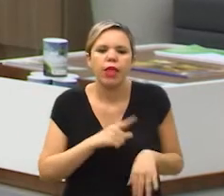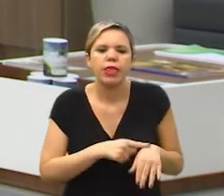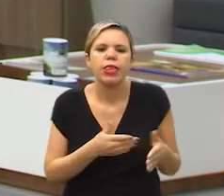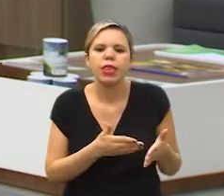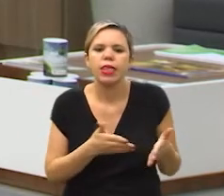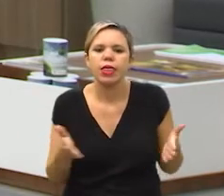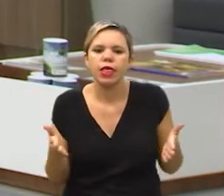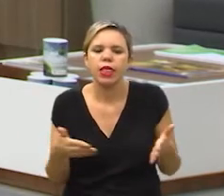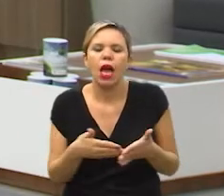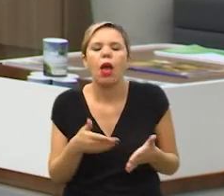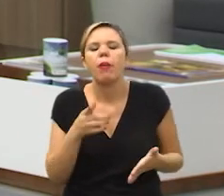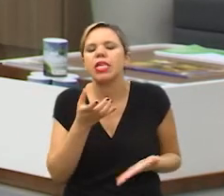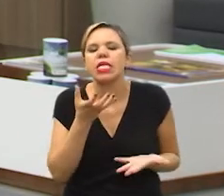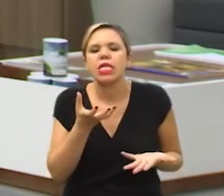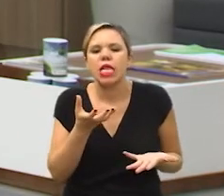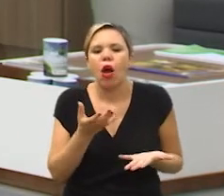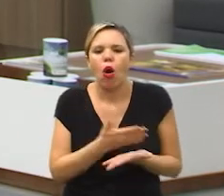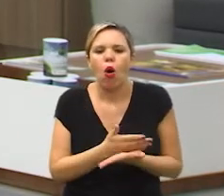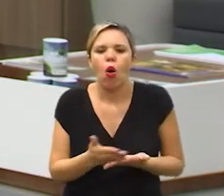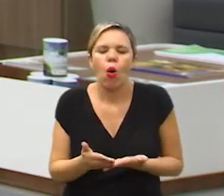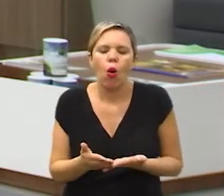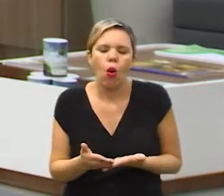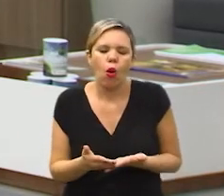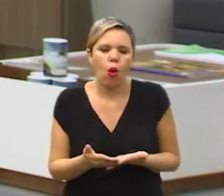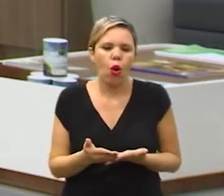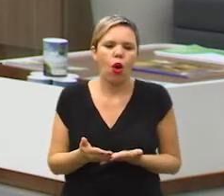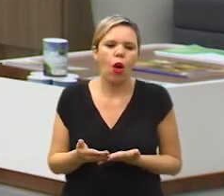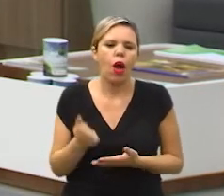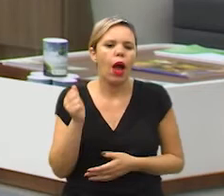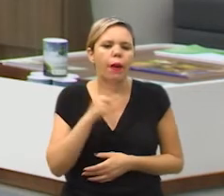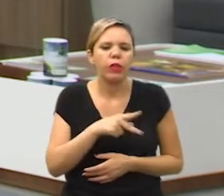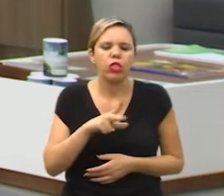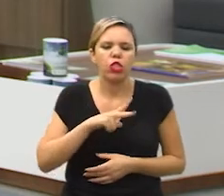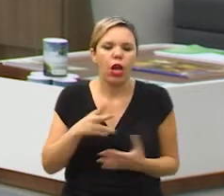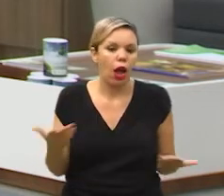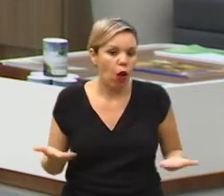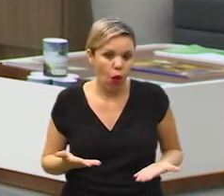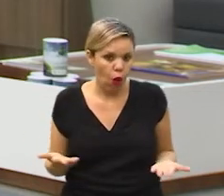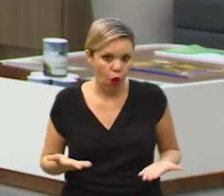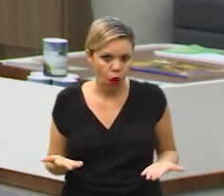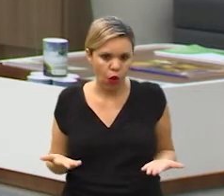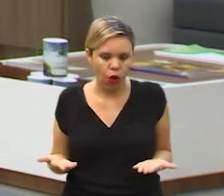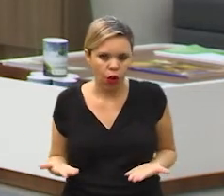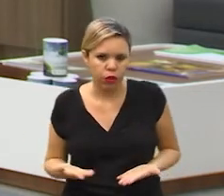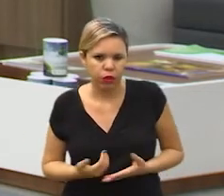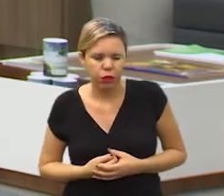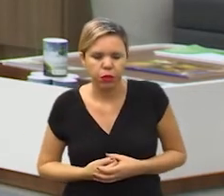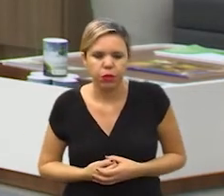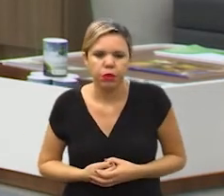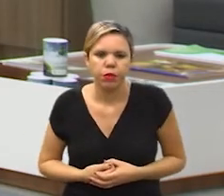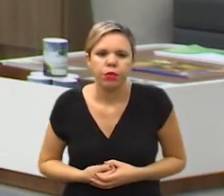prazo para isso? Se eu quisesse, por exemplo, começar uma previdência privada agora,